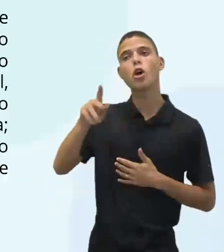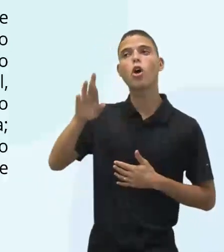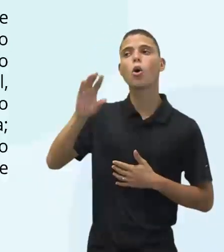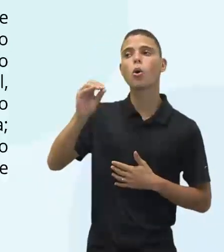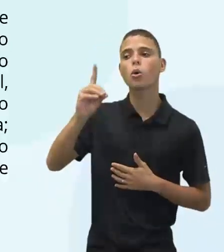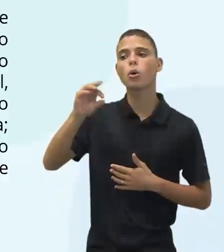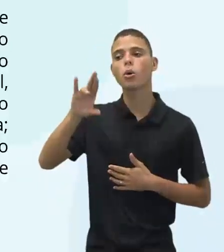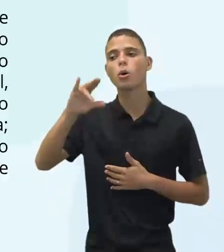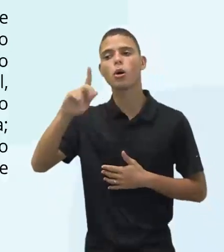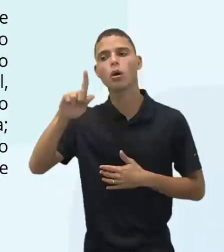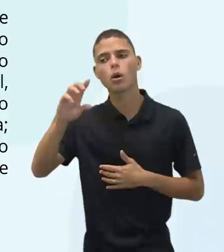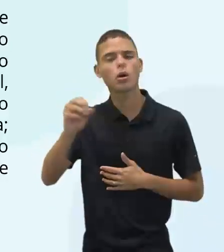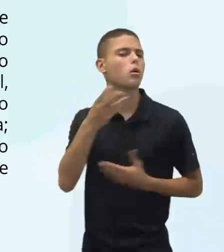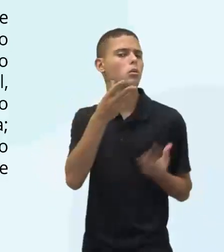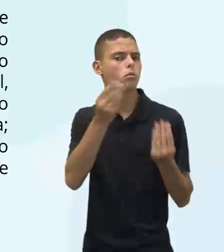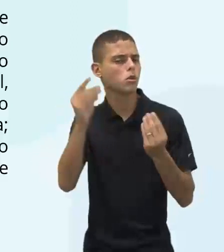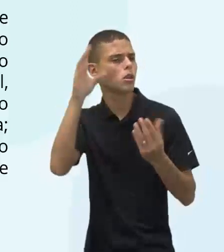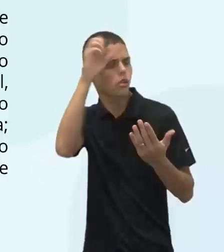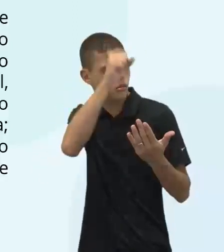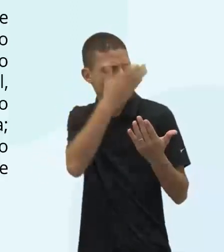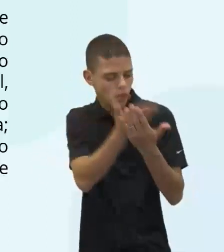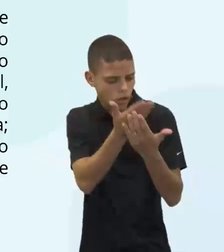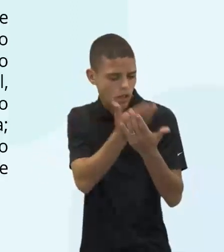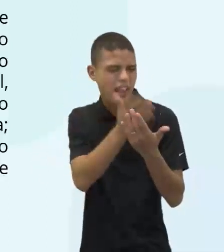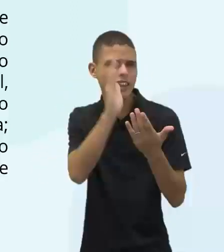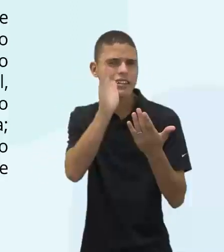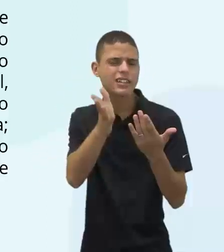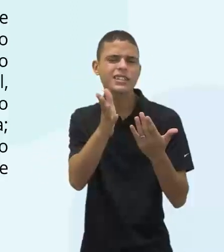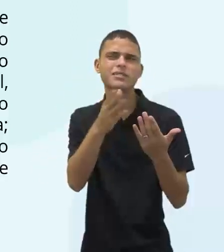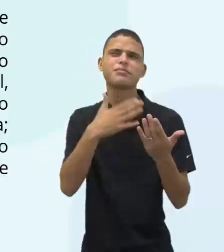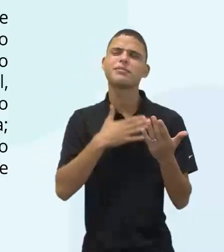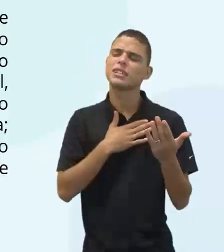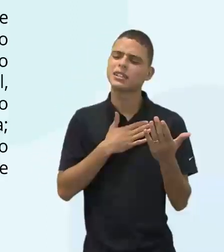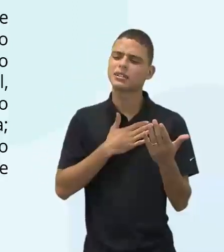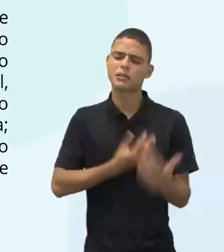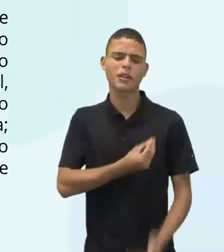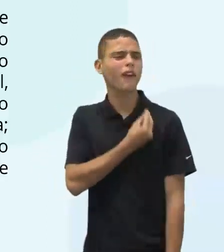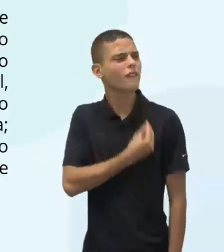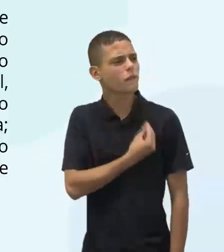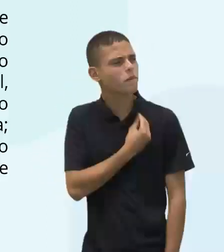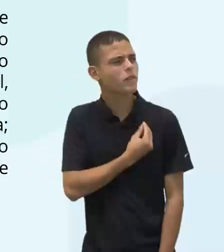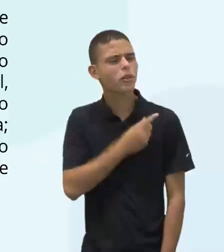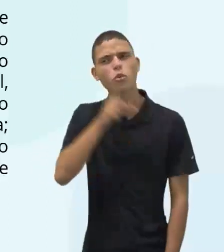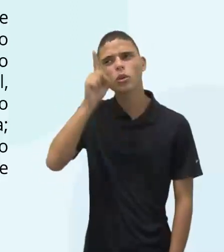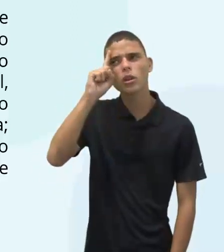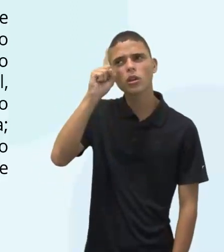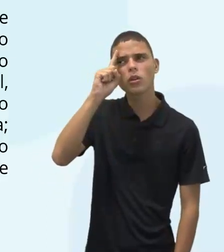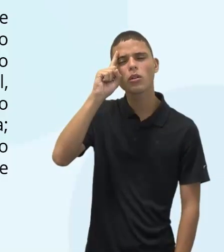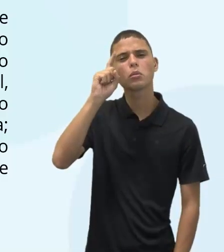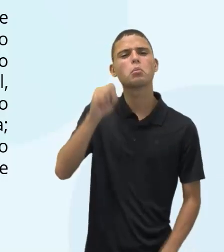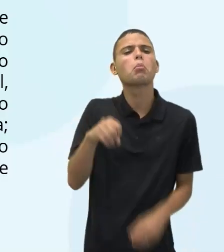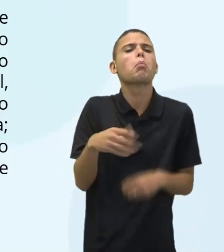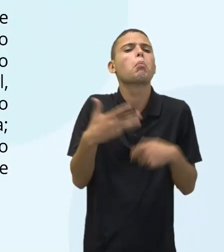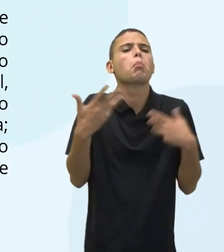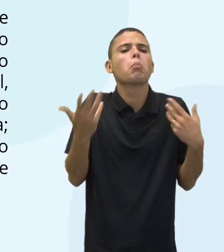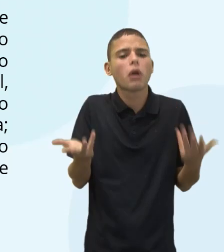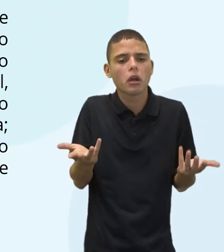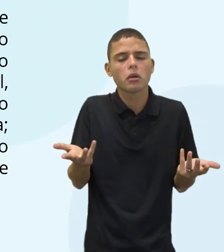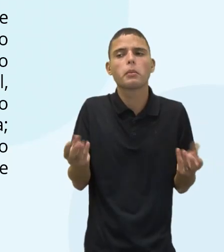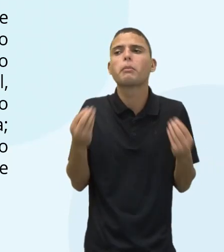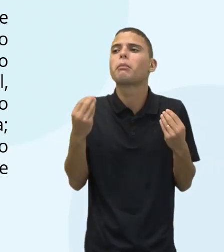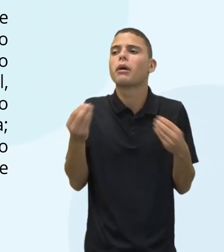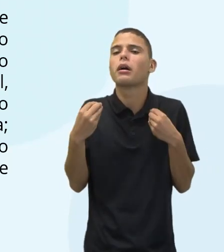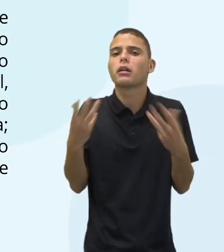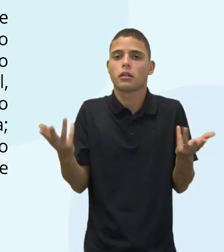que eu estudei e que eu não faço a menor ideia porque que eu vou usar na minha vida. Até hoje, com 34 anos, teve coisas